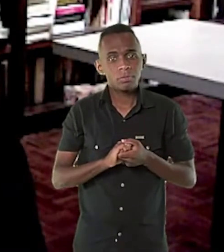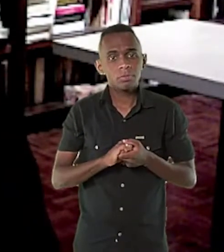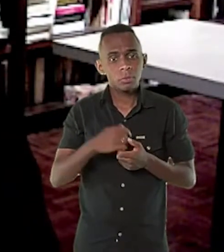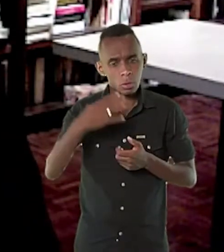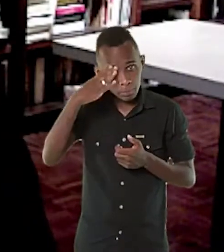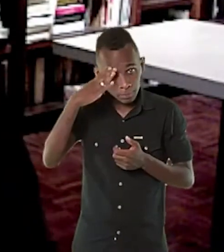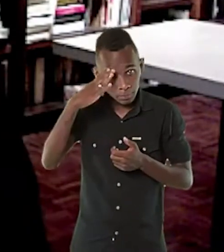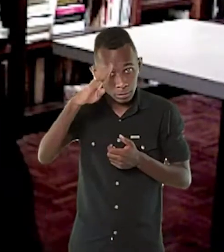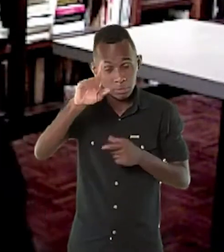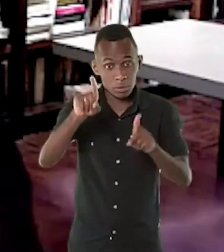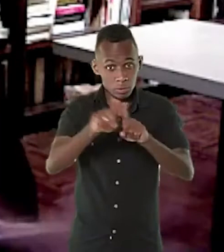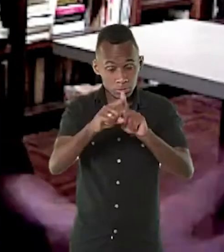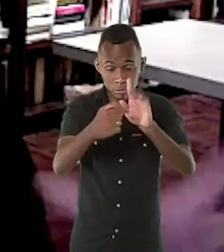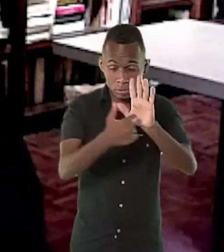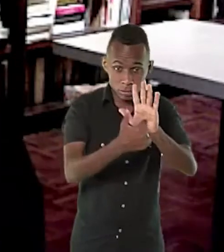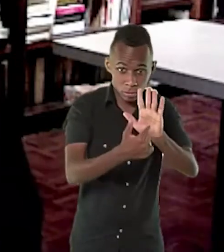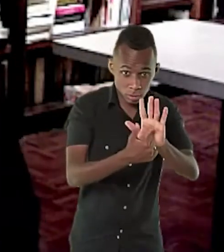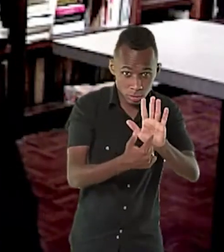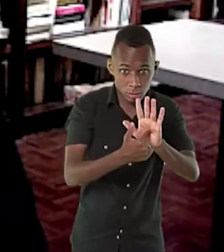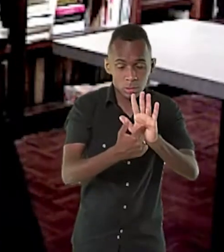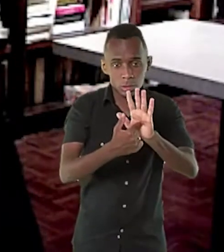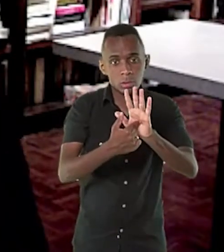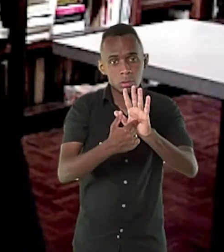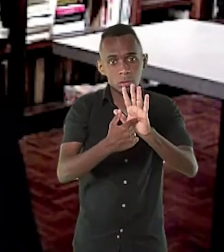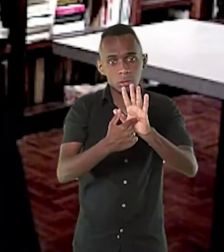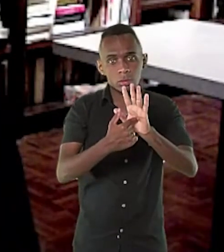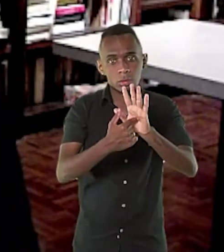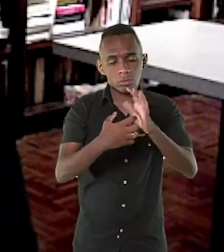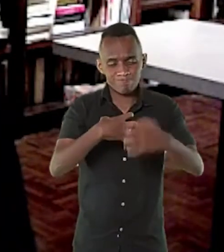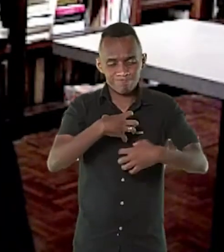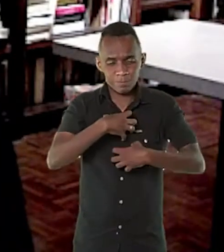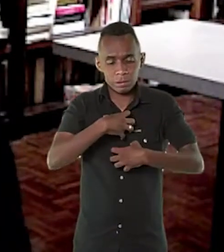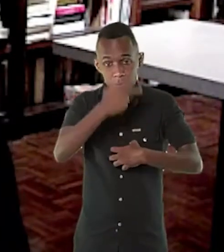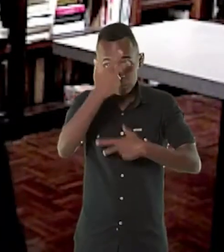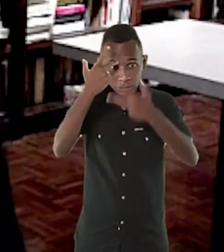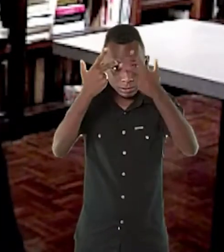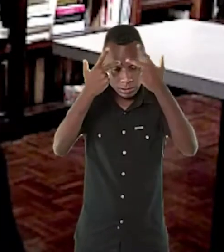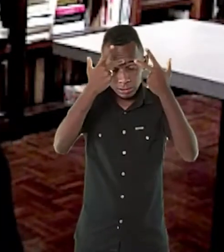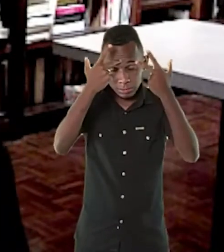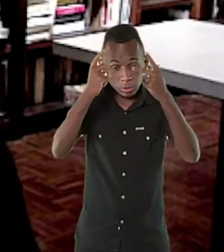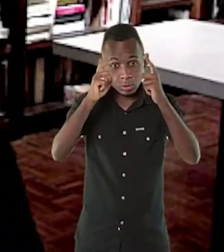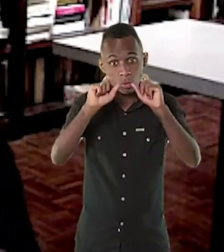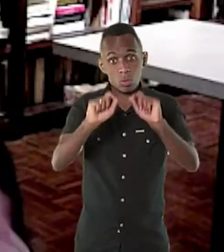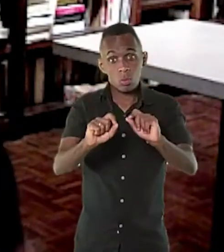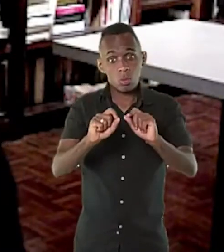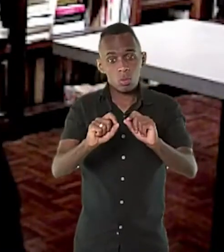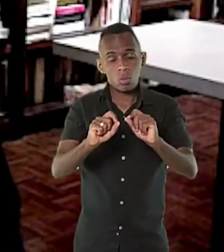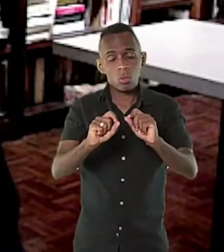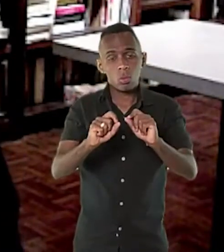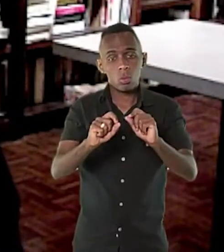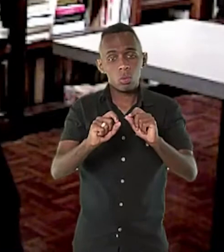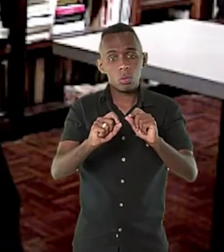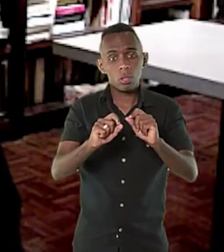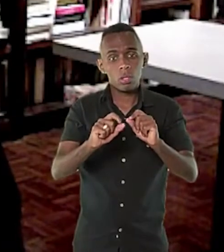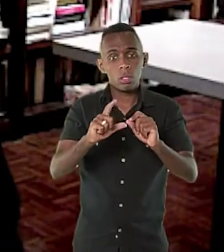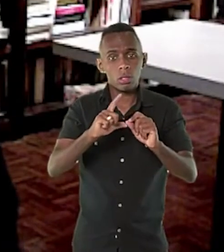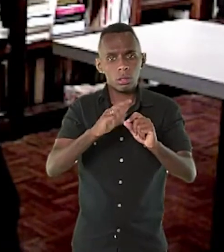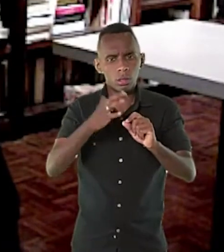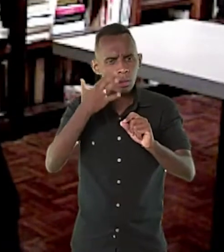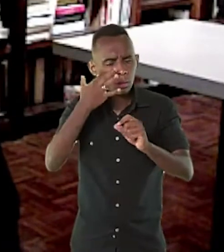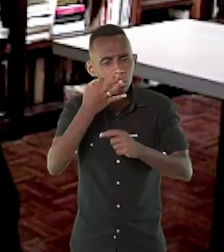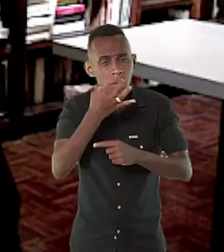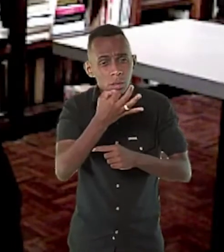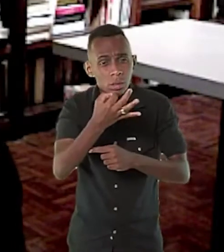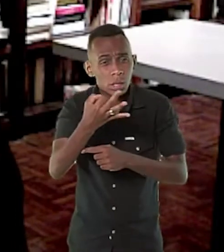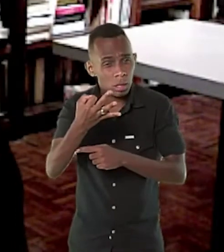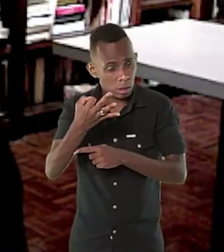destacaria, né, de quais são como isso impacta a subjetividade, é algo que tem me interessado muito,